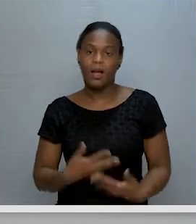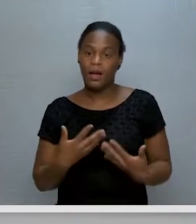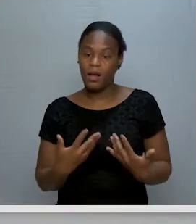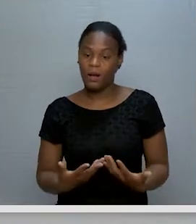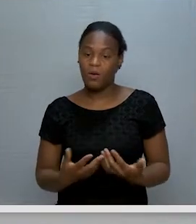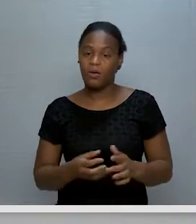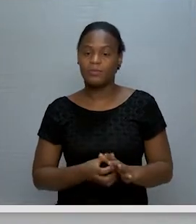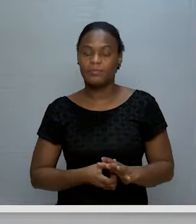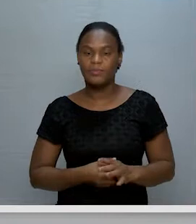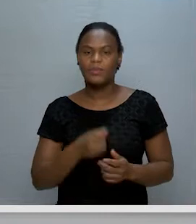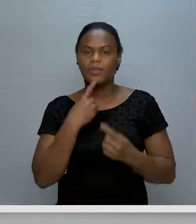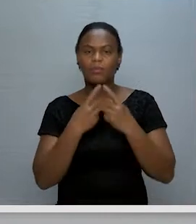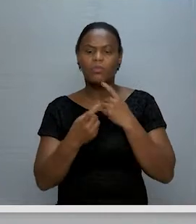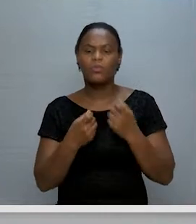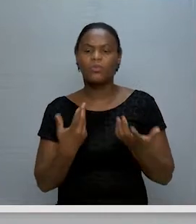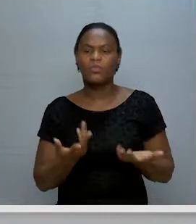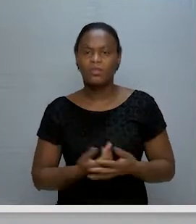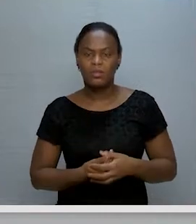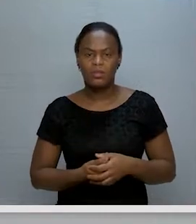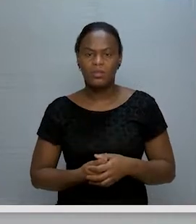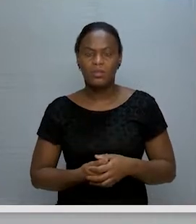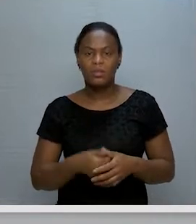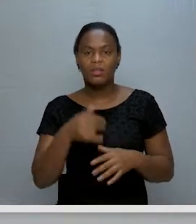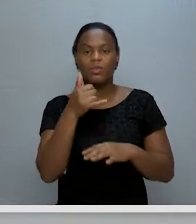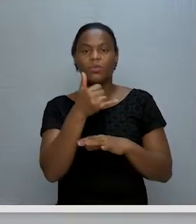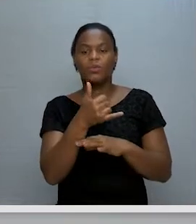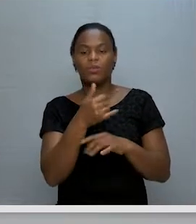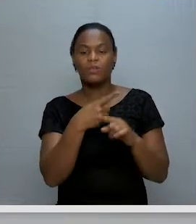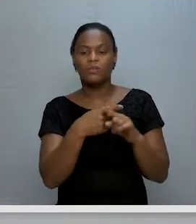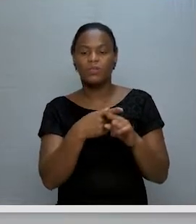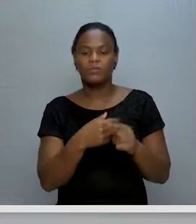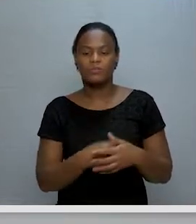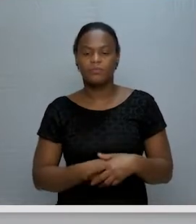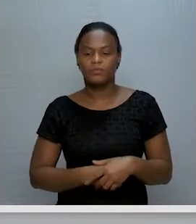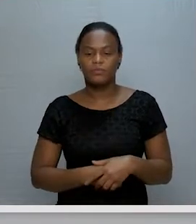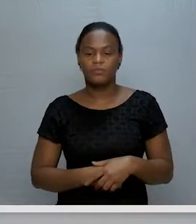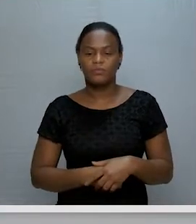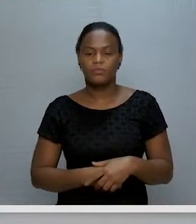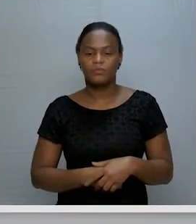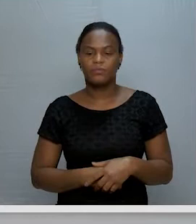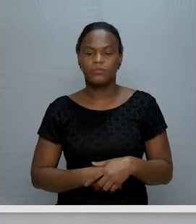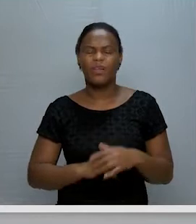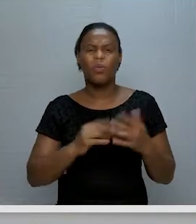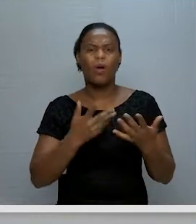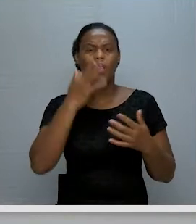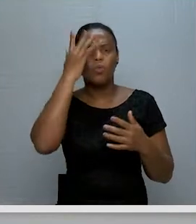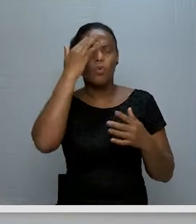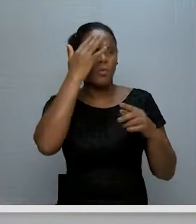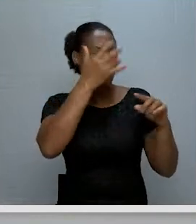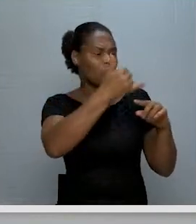2, agora vais perguntar, 2 vezes que